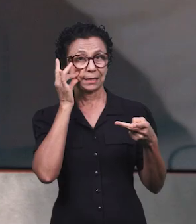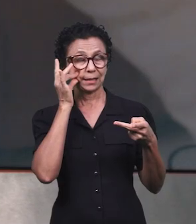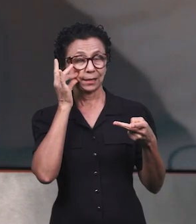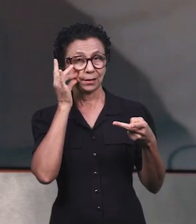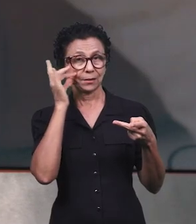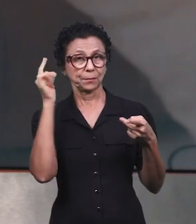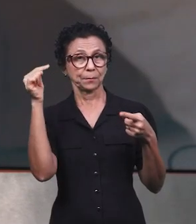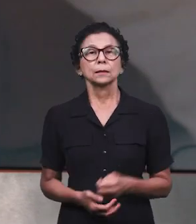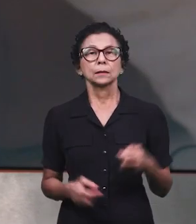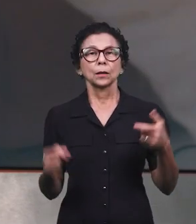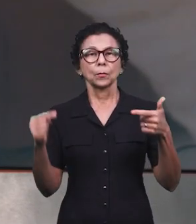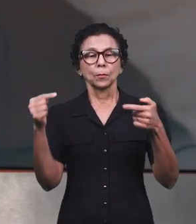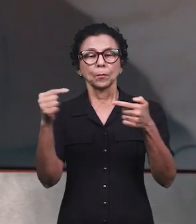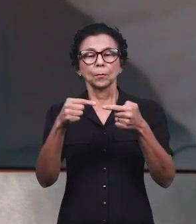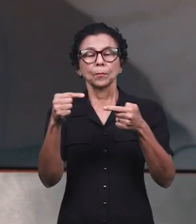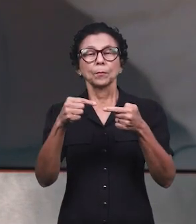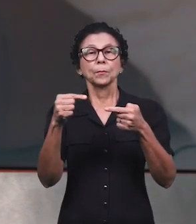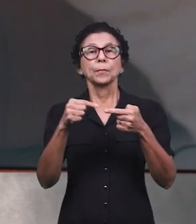Primeiro ponto.